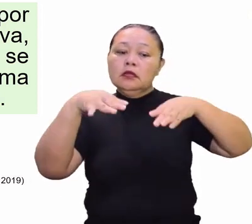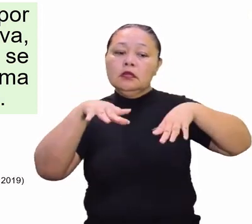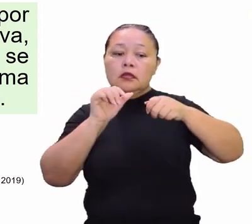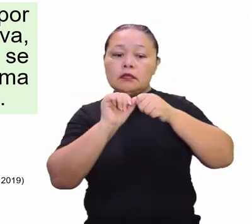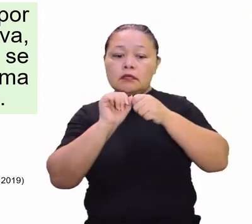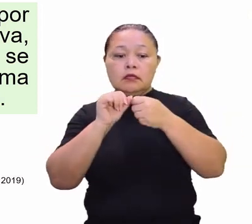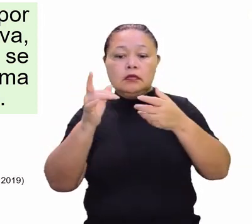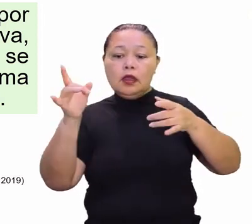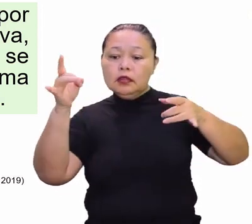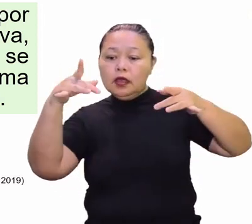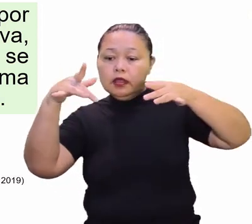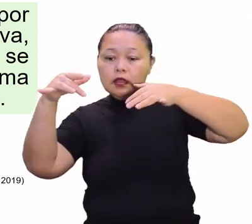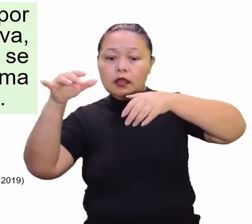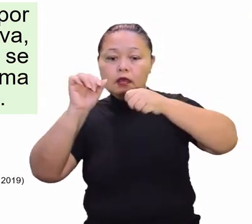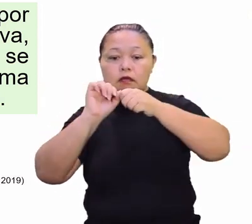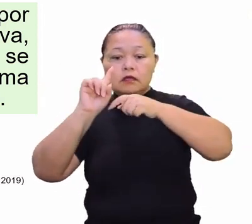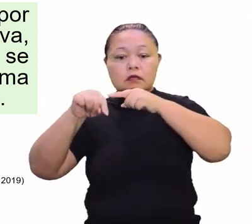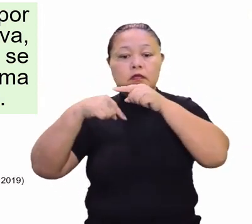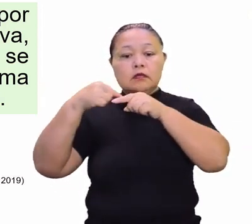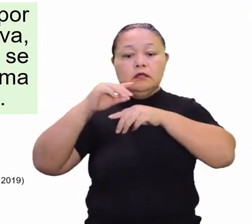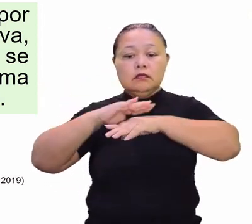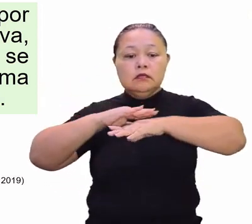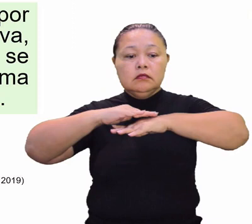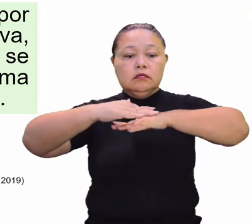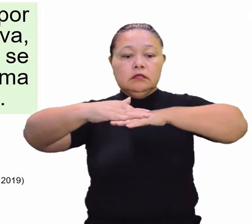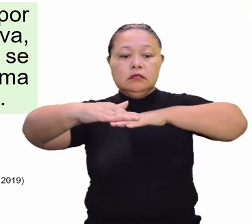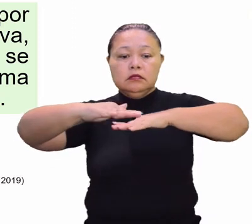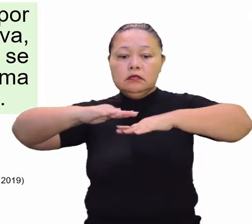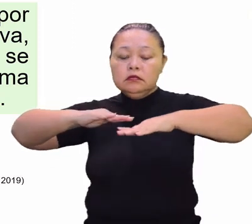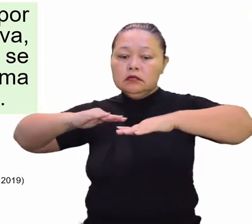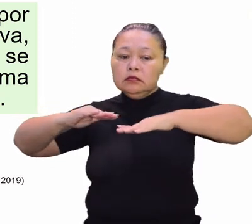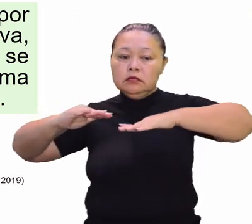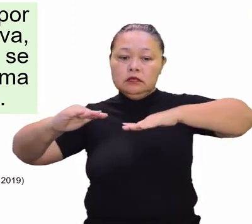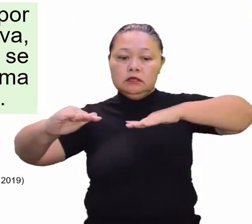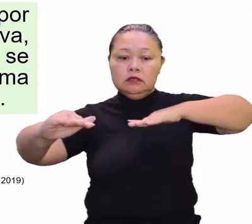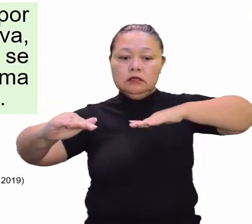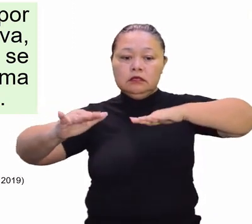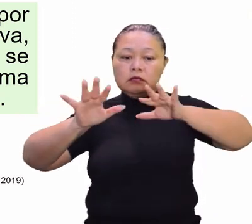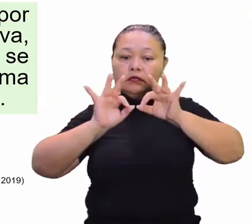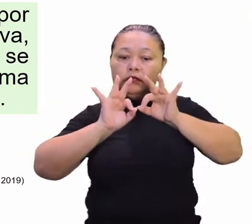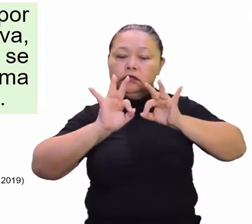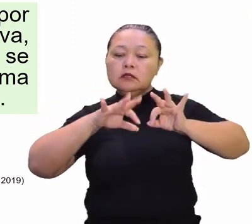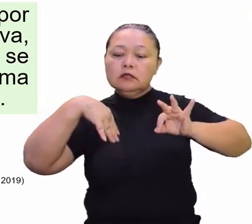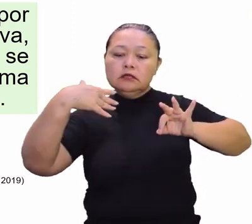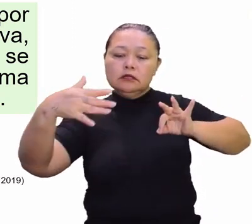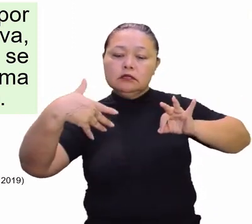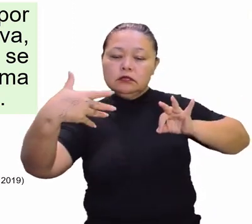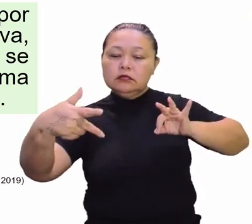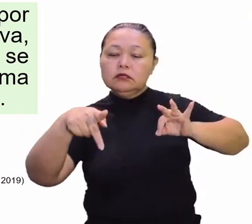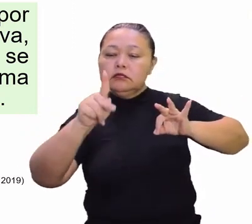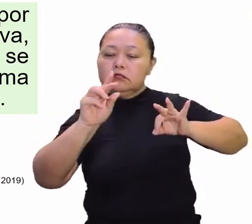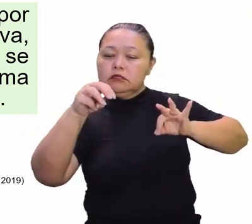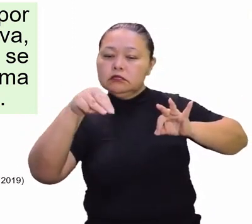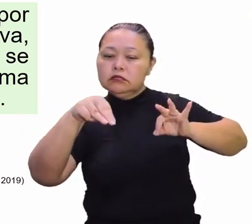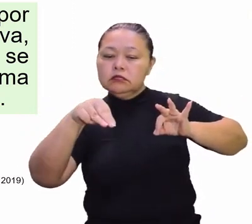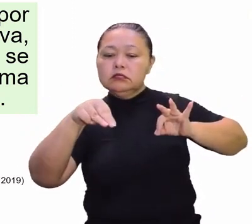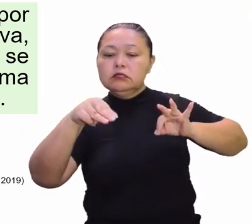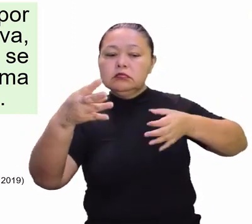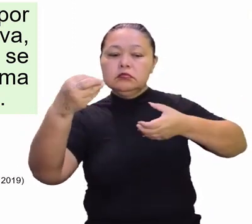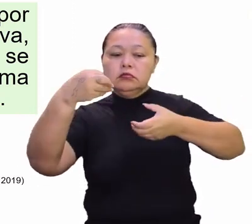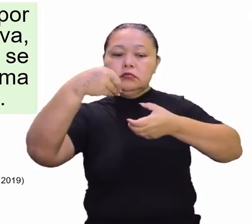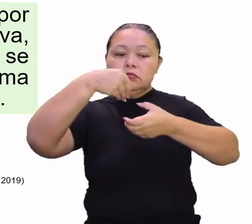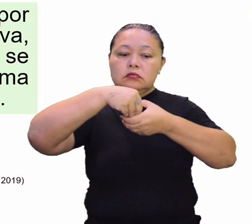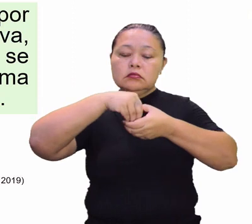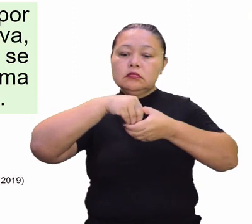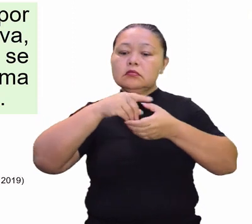deposição ativa, resultando numa ampla superfície plana que se estende por vários quilômetros